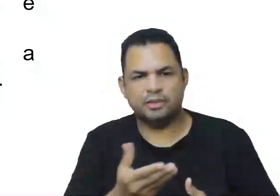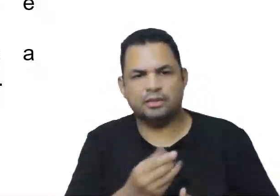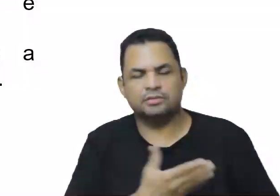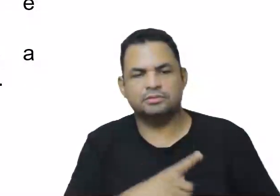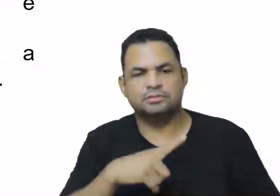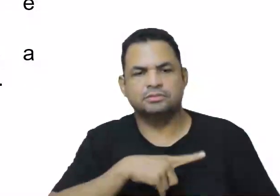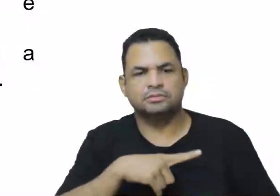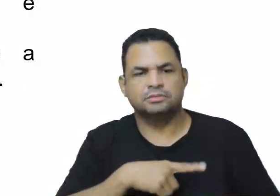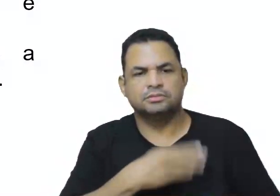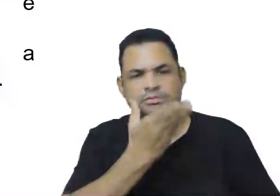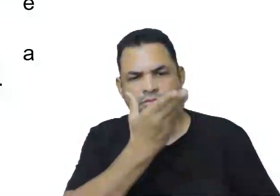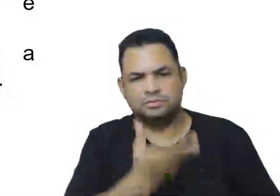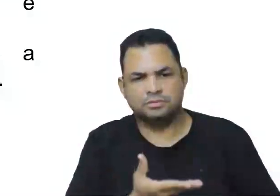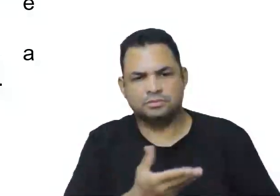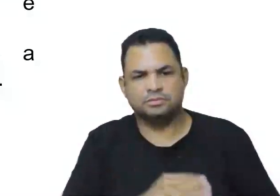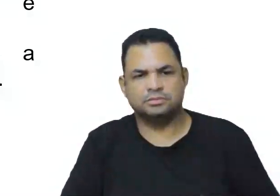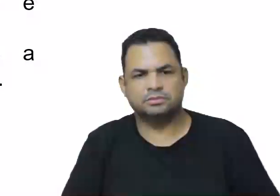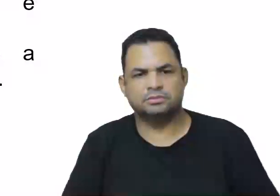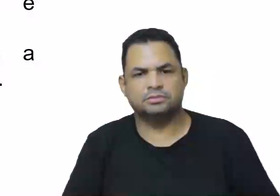folhetos, endoderme,